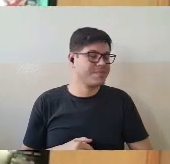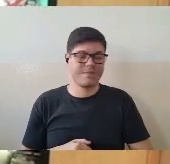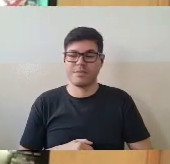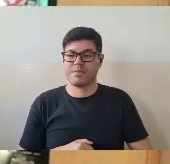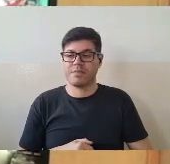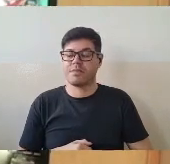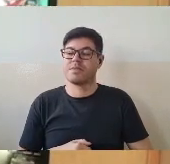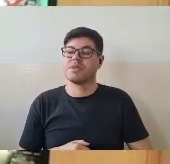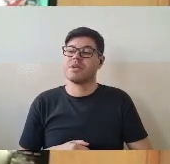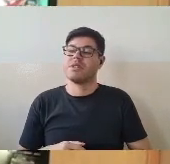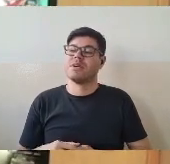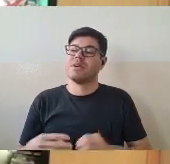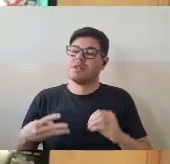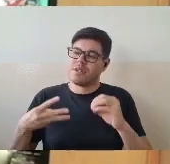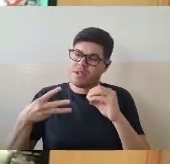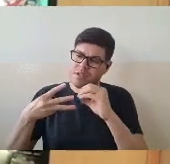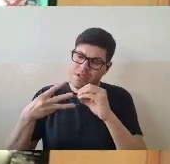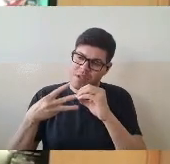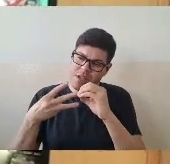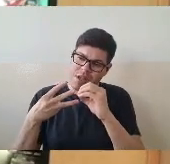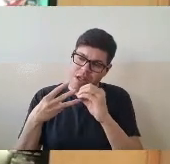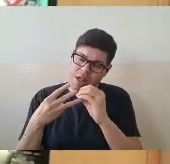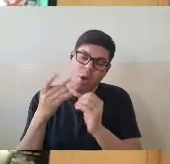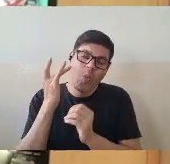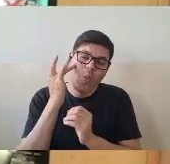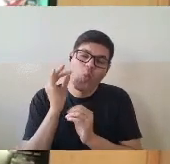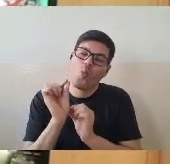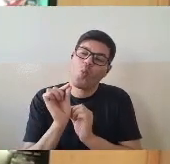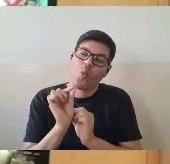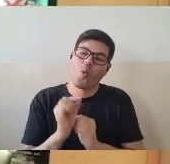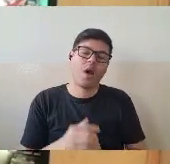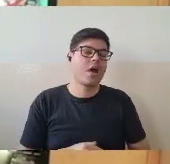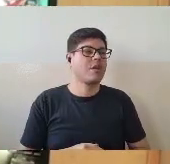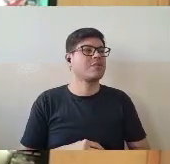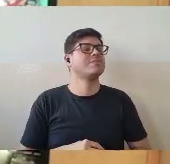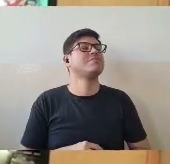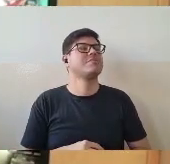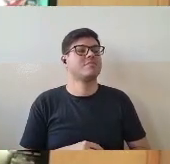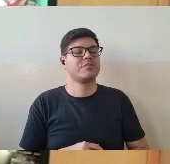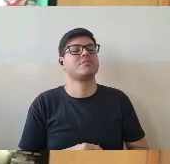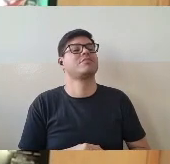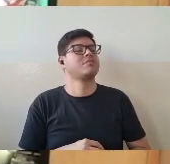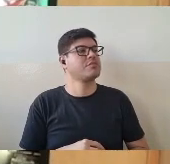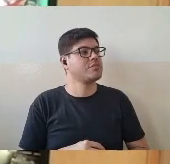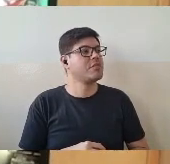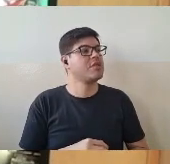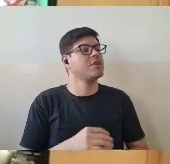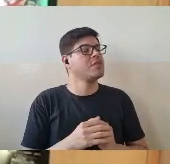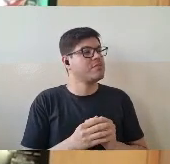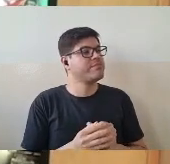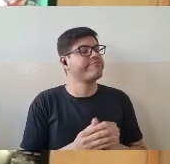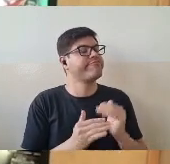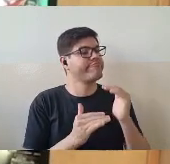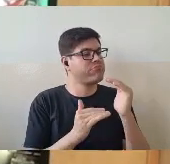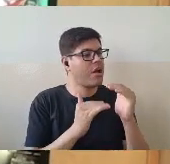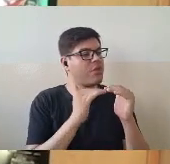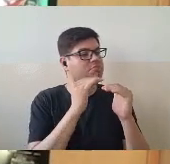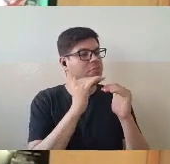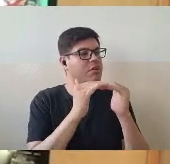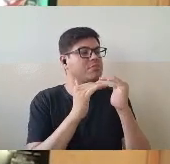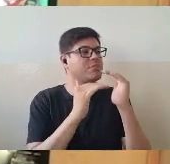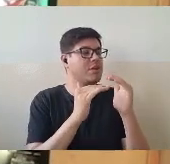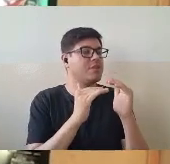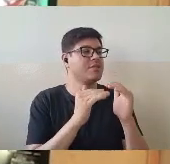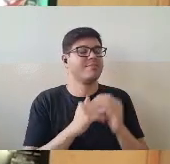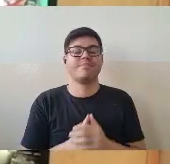está em formação, né? Exatamente. Não deveria usar o celular. Tem criancinha e o pai dá o celular para não dar trabalho, né? Para distrair. Talvez